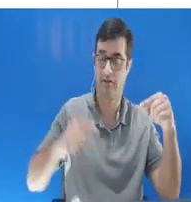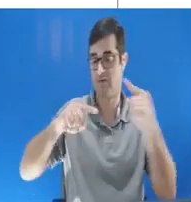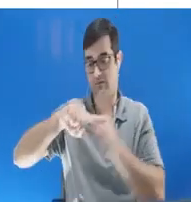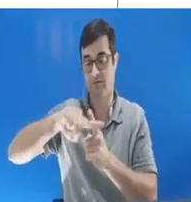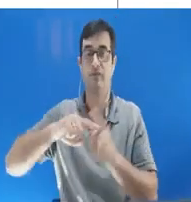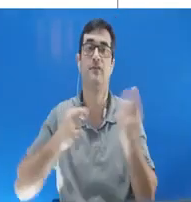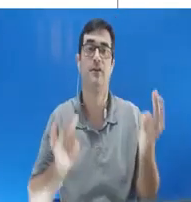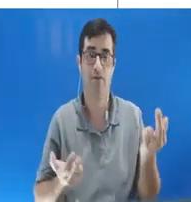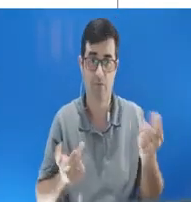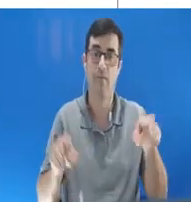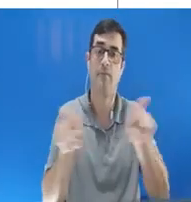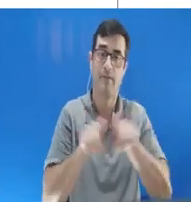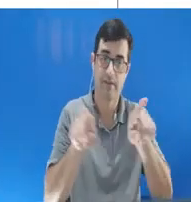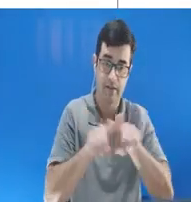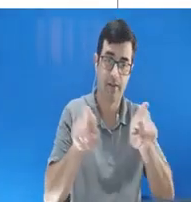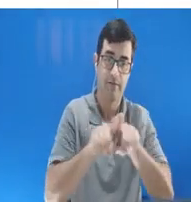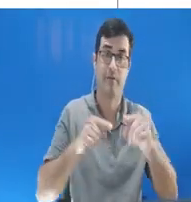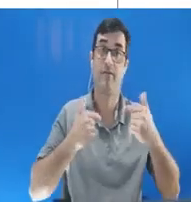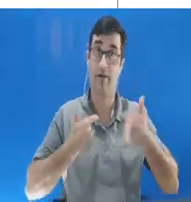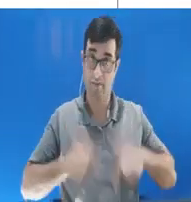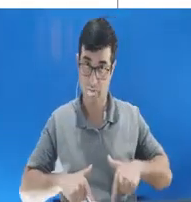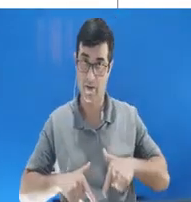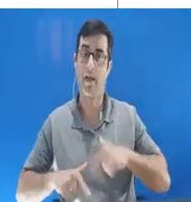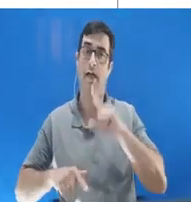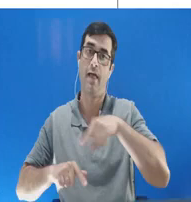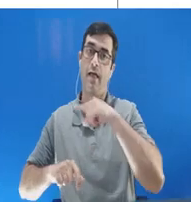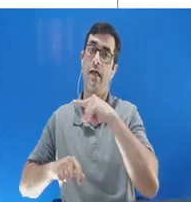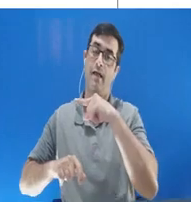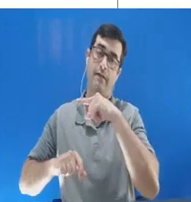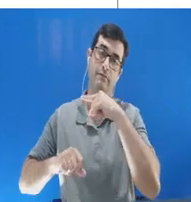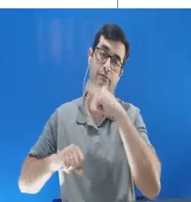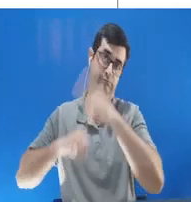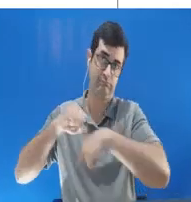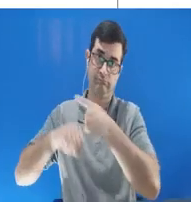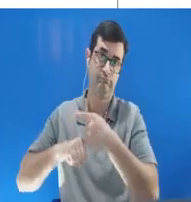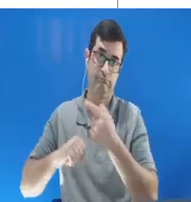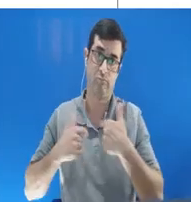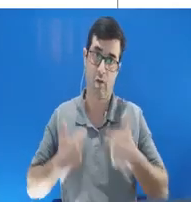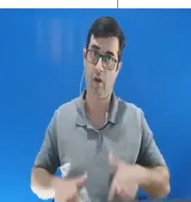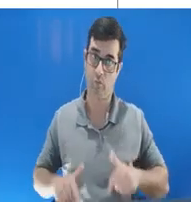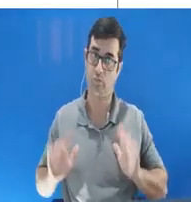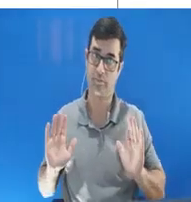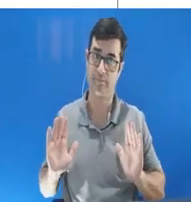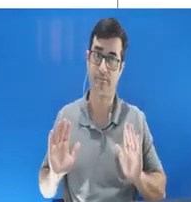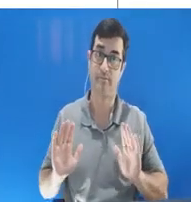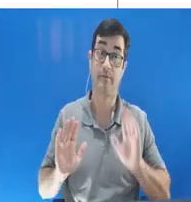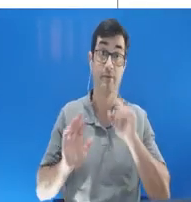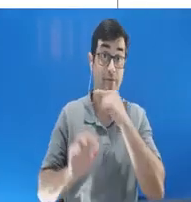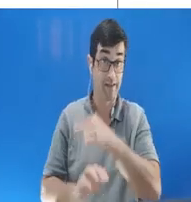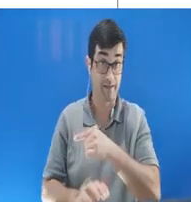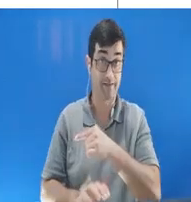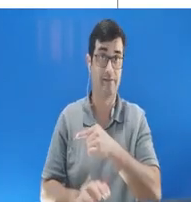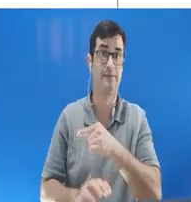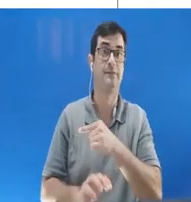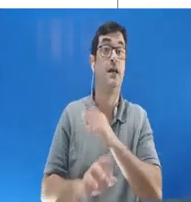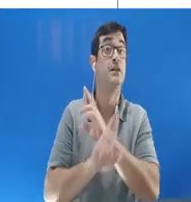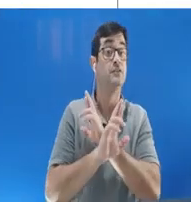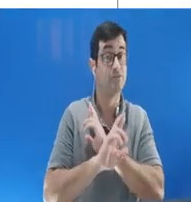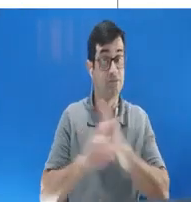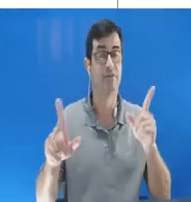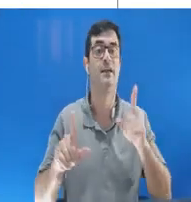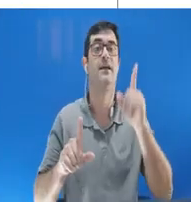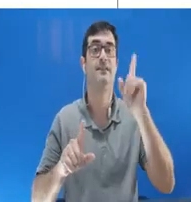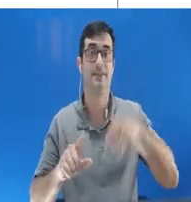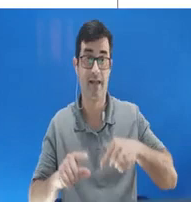Positivas e negativas são iguais. E elas vão se anular e a espécie é neutra. Nesse caso aqui, eu tenho espécies